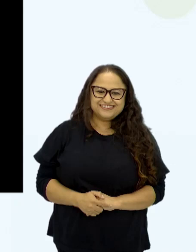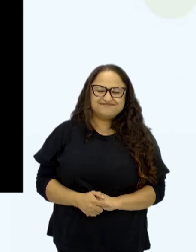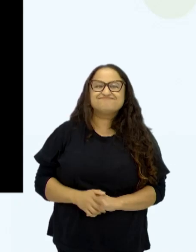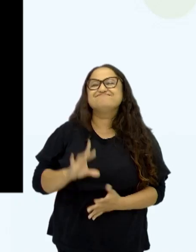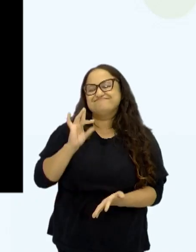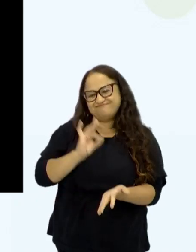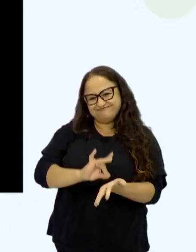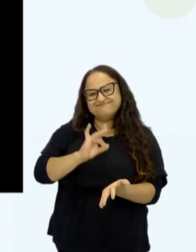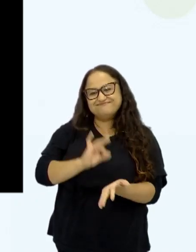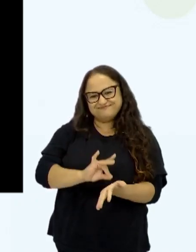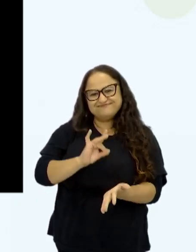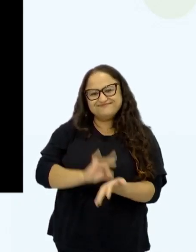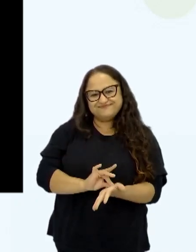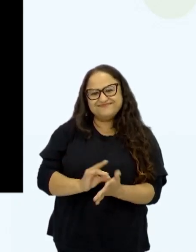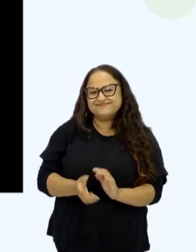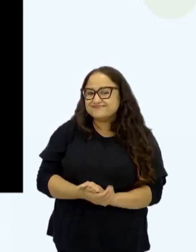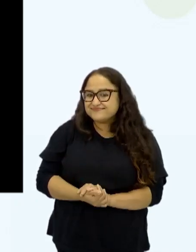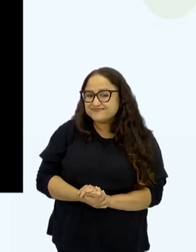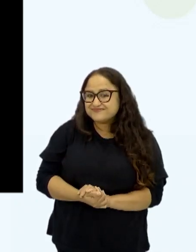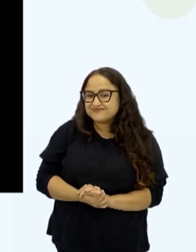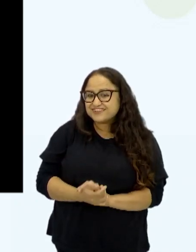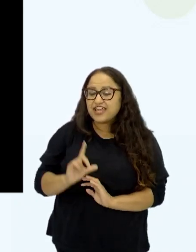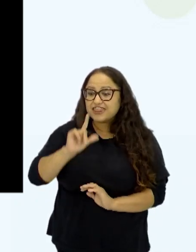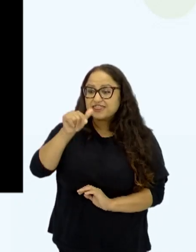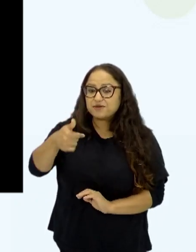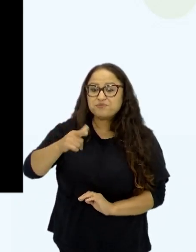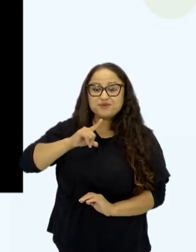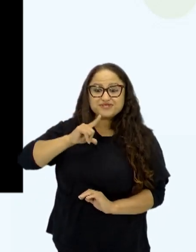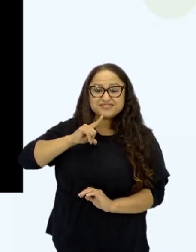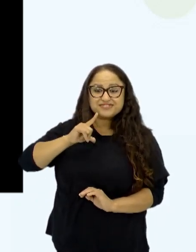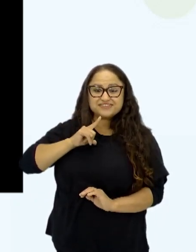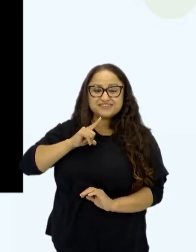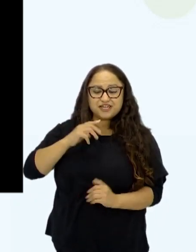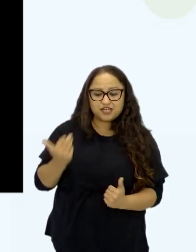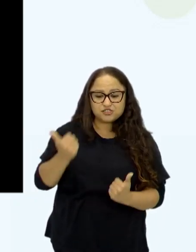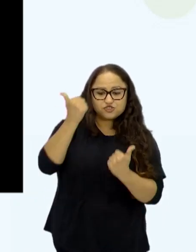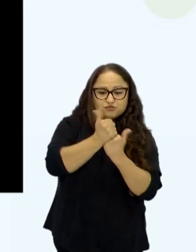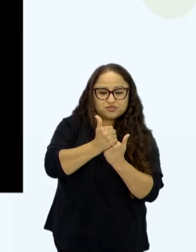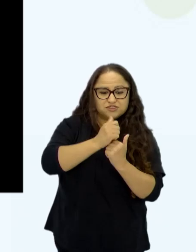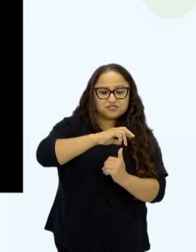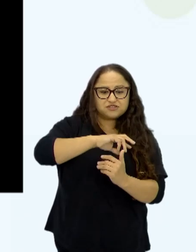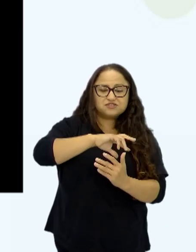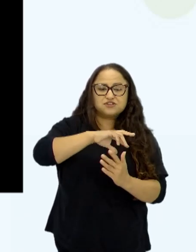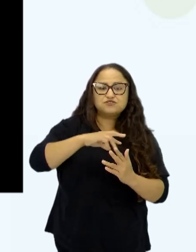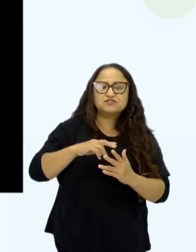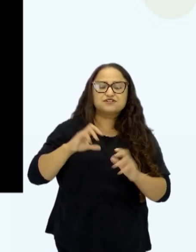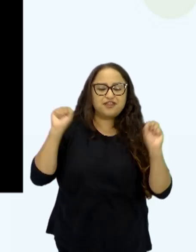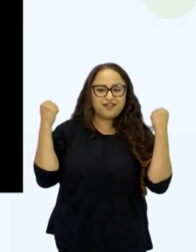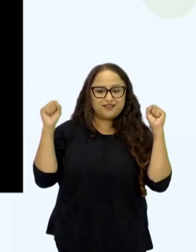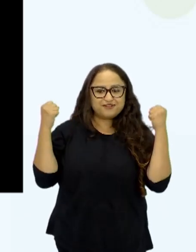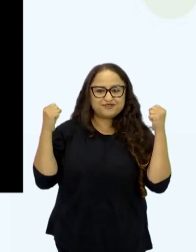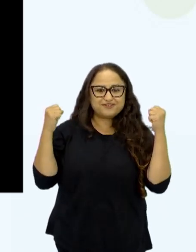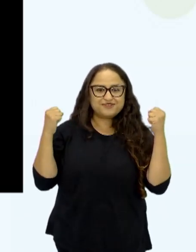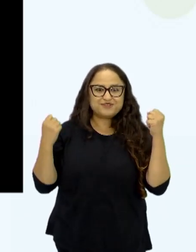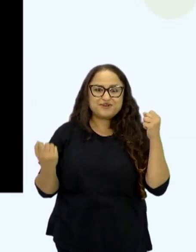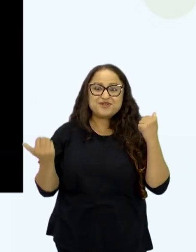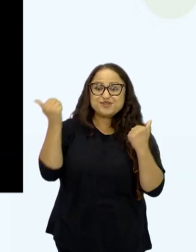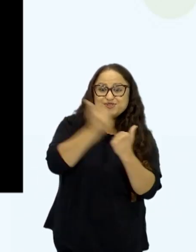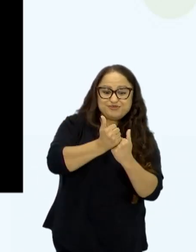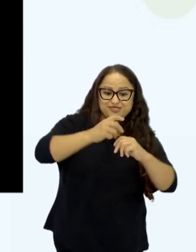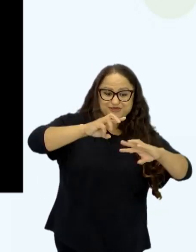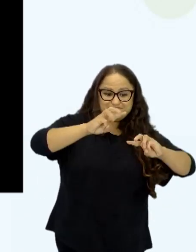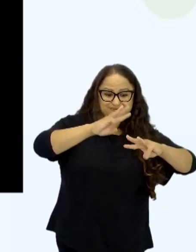Realmente revoltante. A seguir temos a substituição de todas as aulas de educação física por aulas de matemática, que